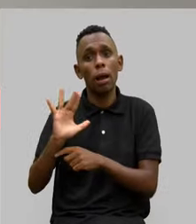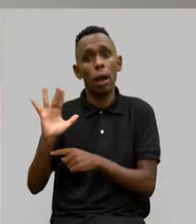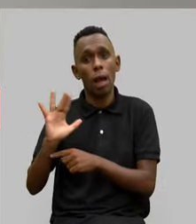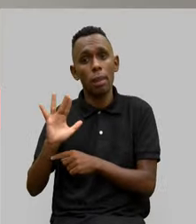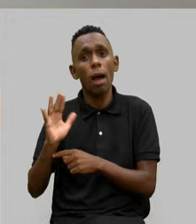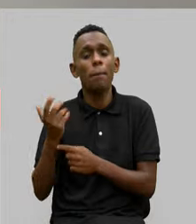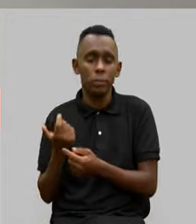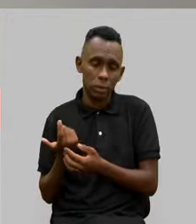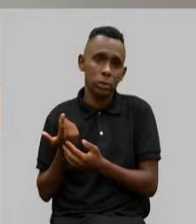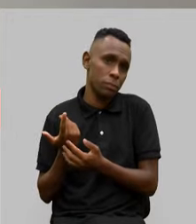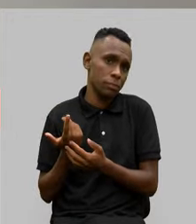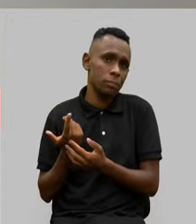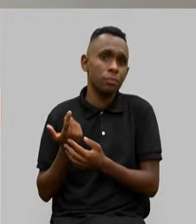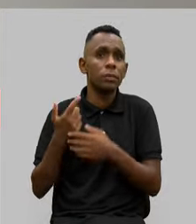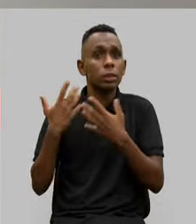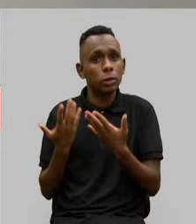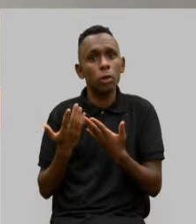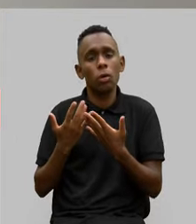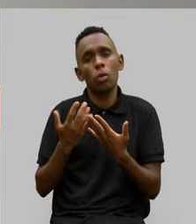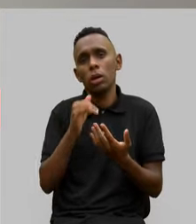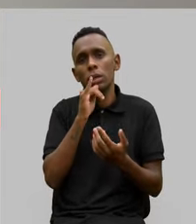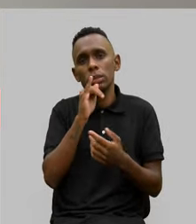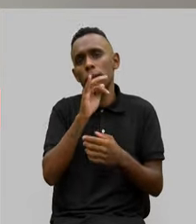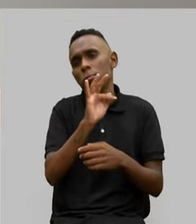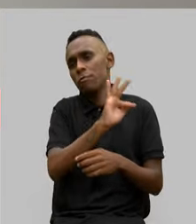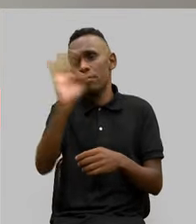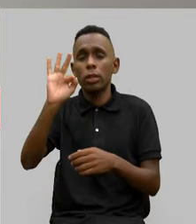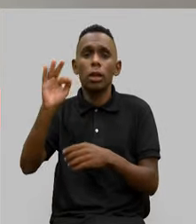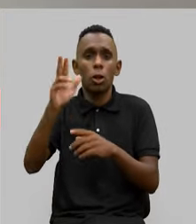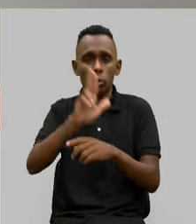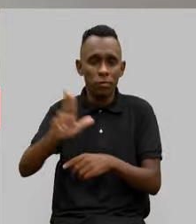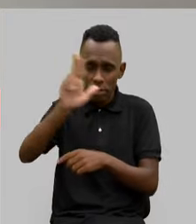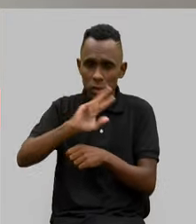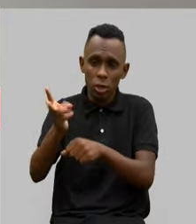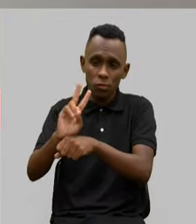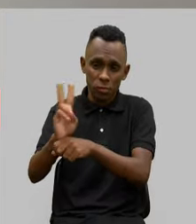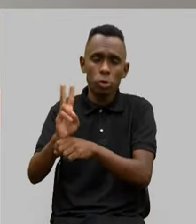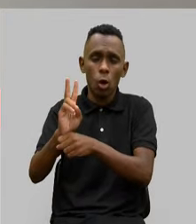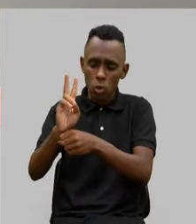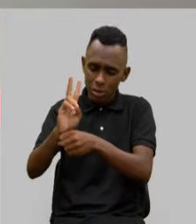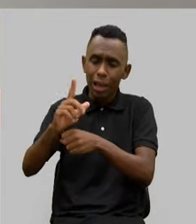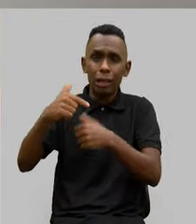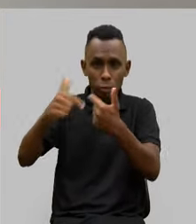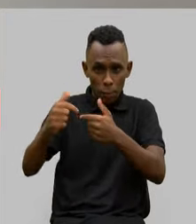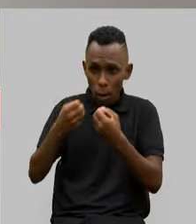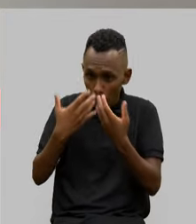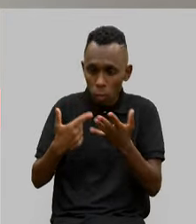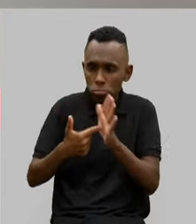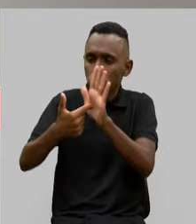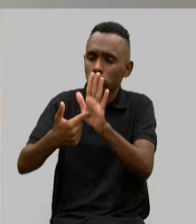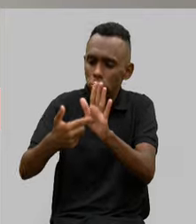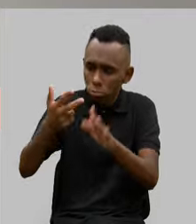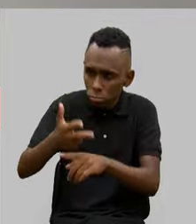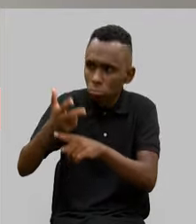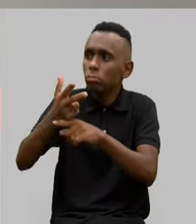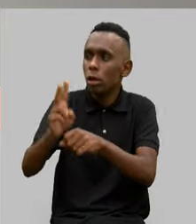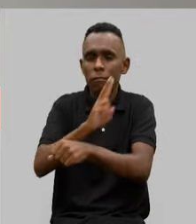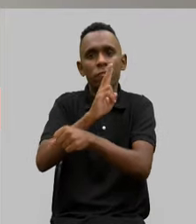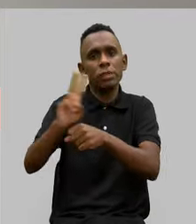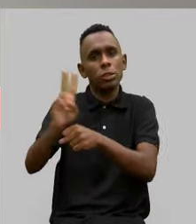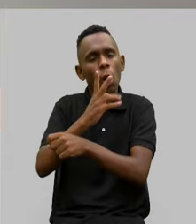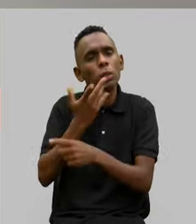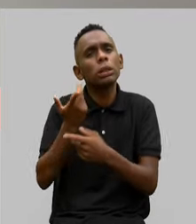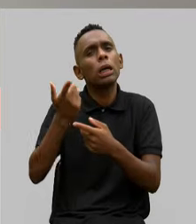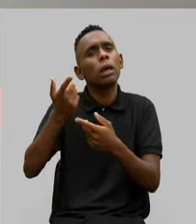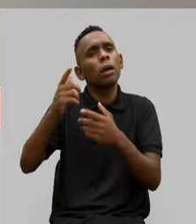Cannabis a Universidade Federal de Vistosa tem um bom trabalho vamos lá da visibilidade eu falo vamos lá é a